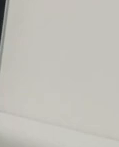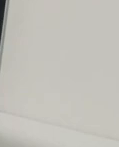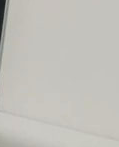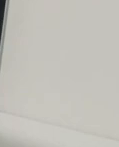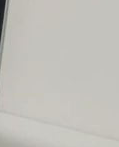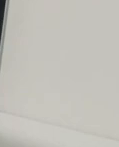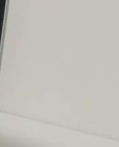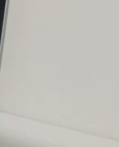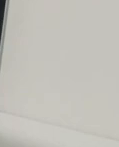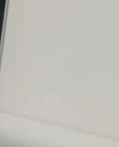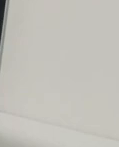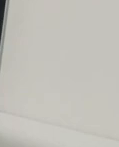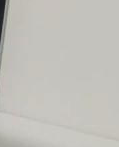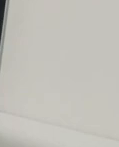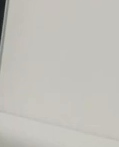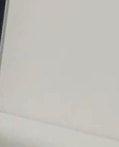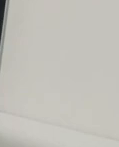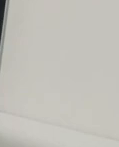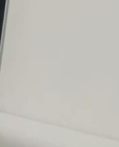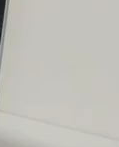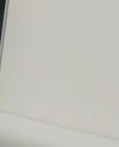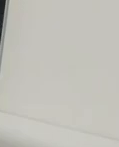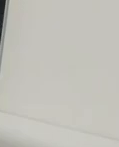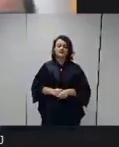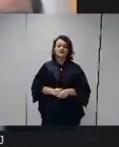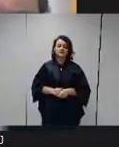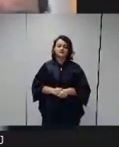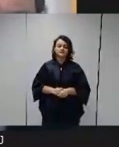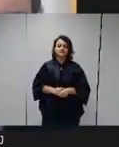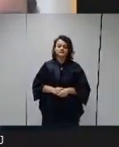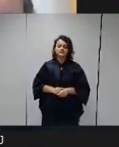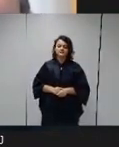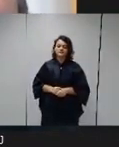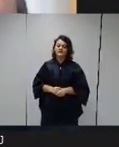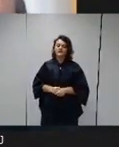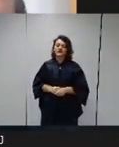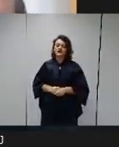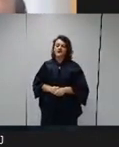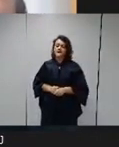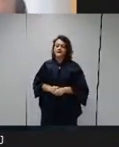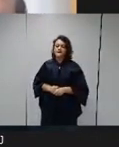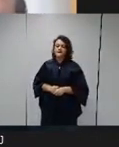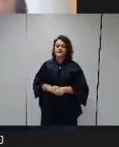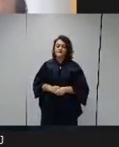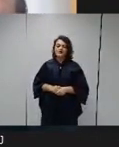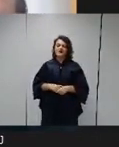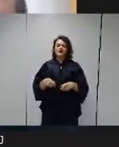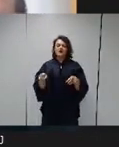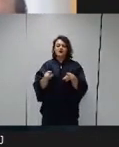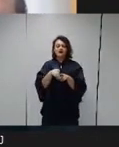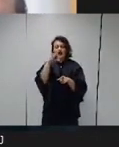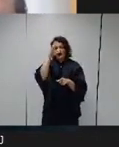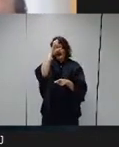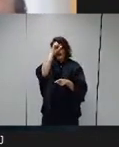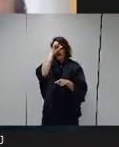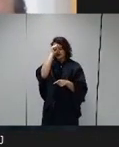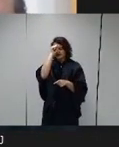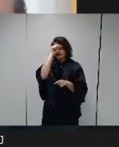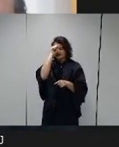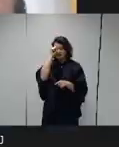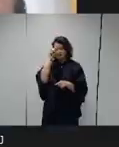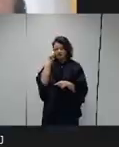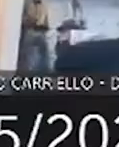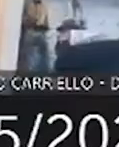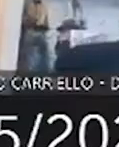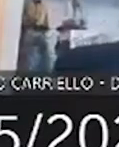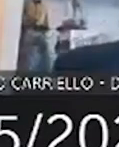apontou falhas na condução do inquérito da polícia civil mas todos os ministros da terceira seção julgaram a favor da